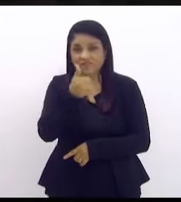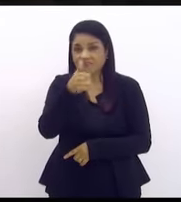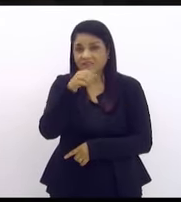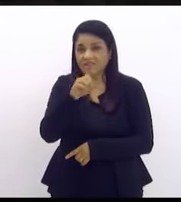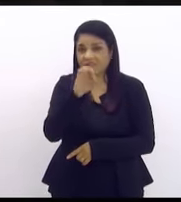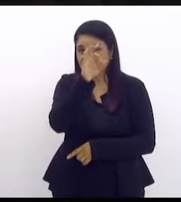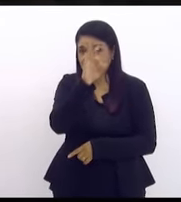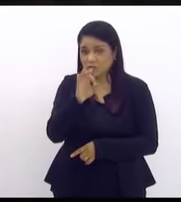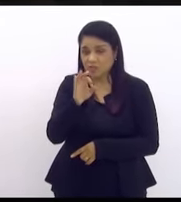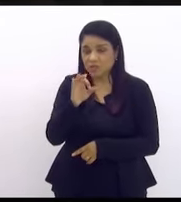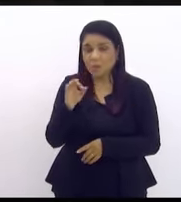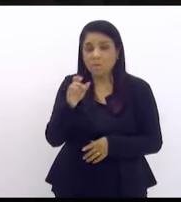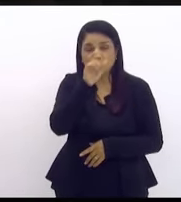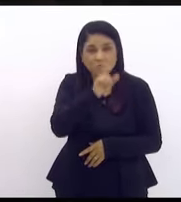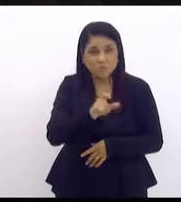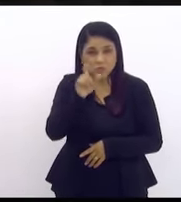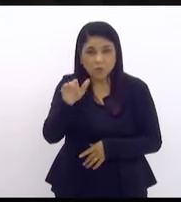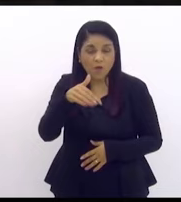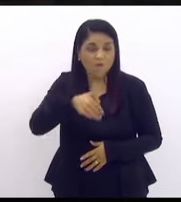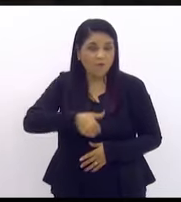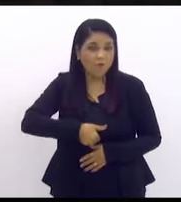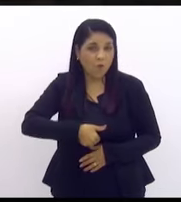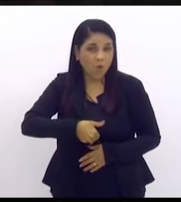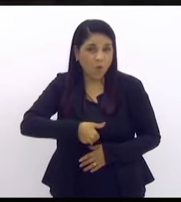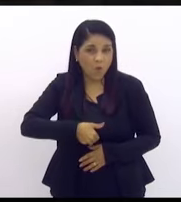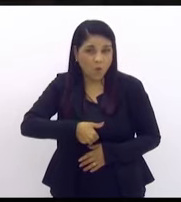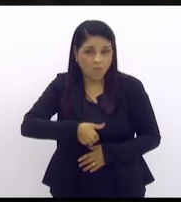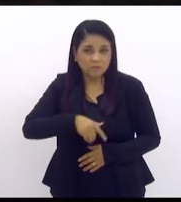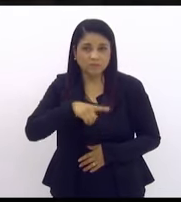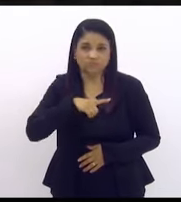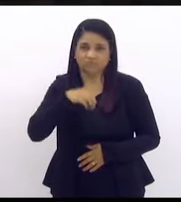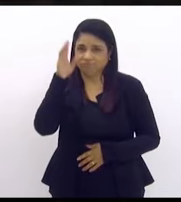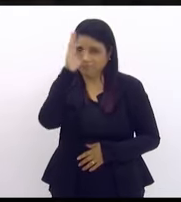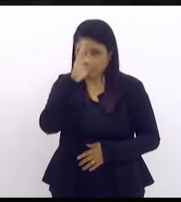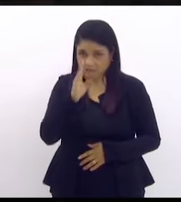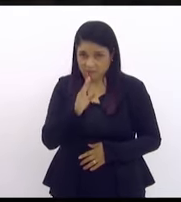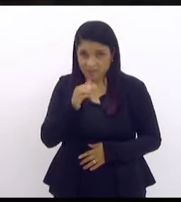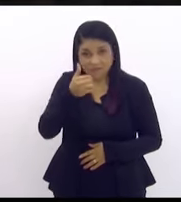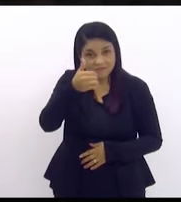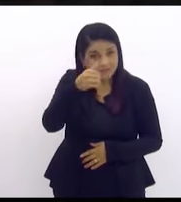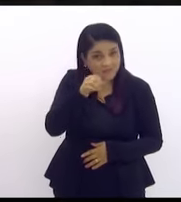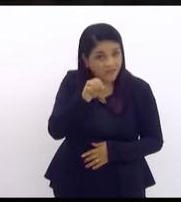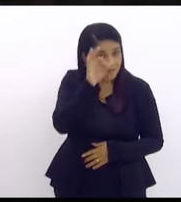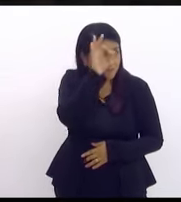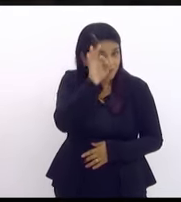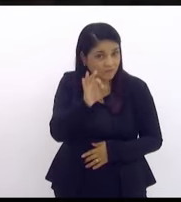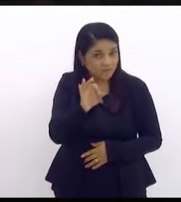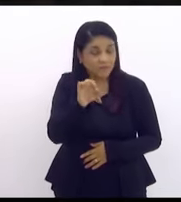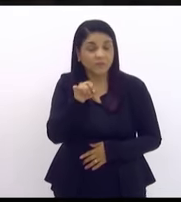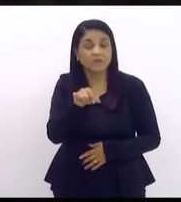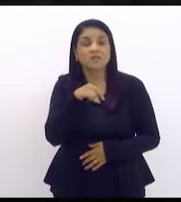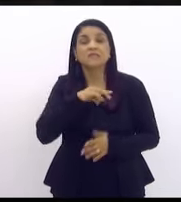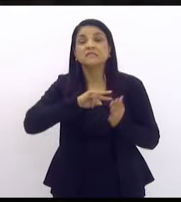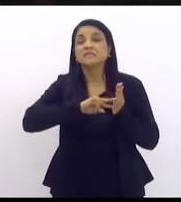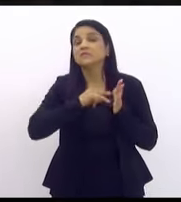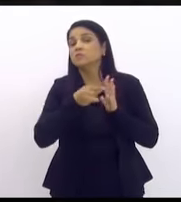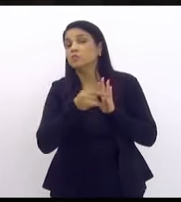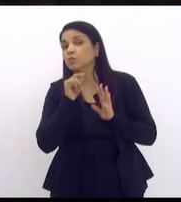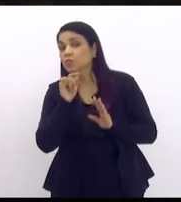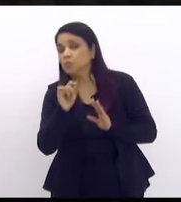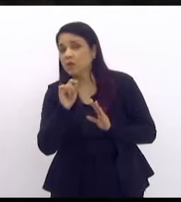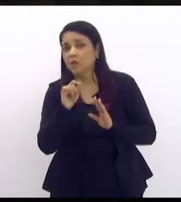dos famintos do Brasil. Isso significa que nesses planos,